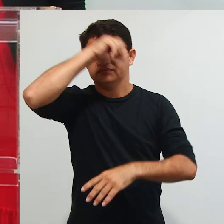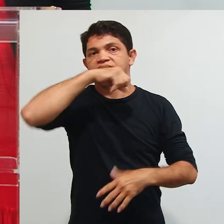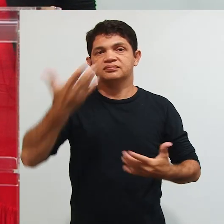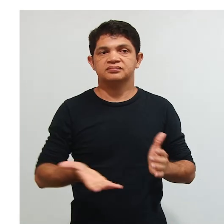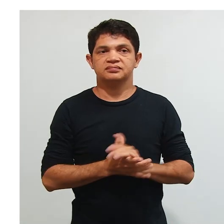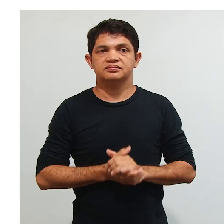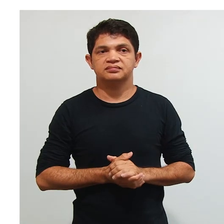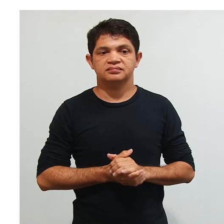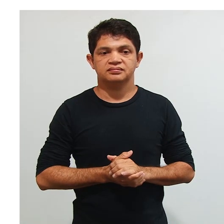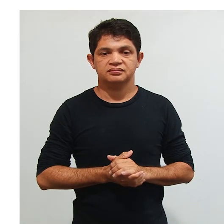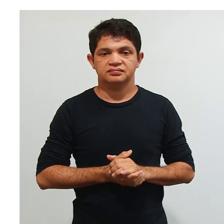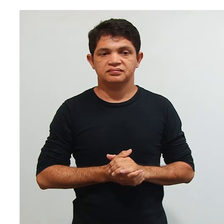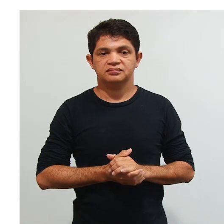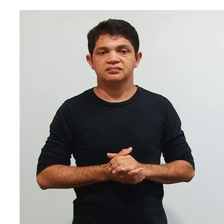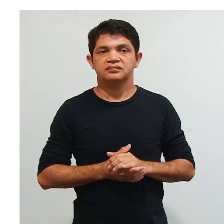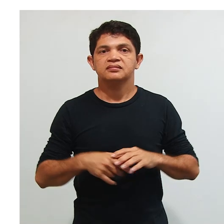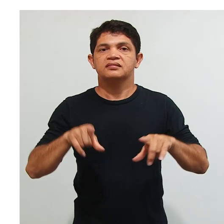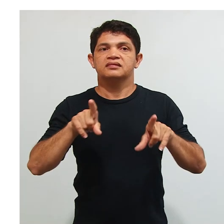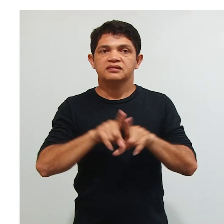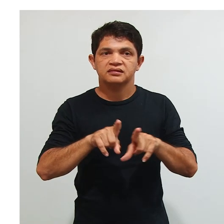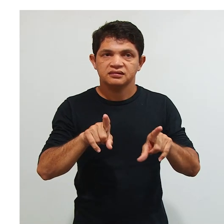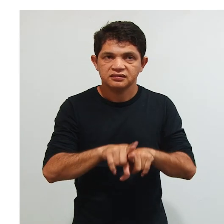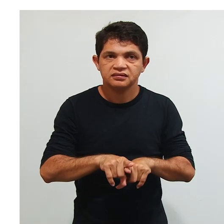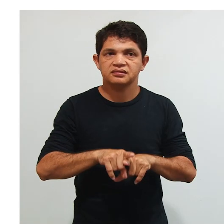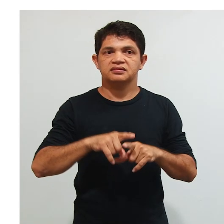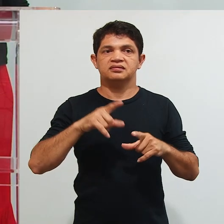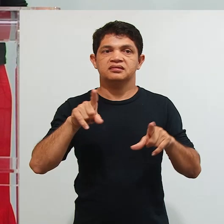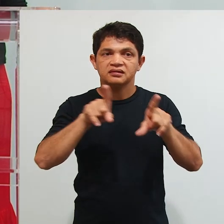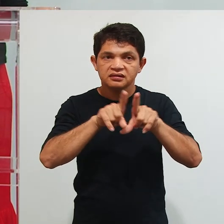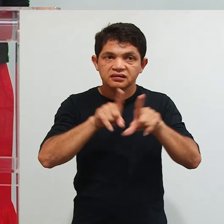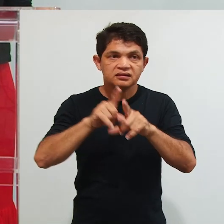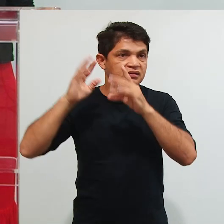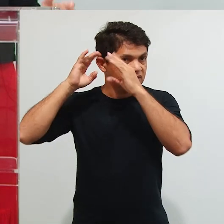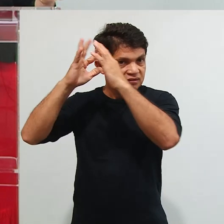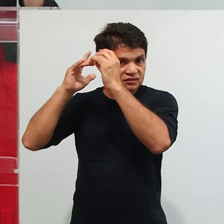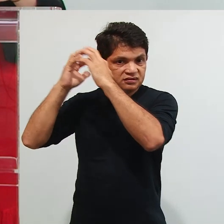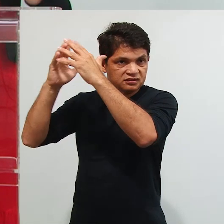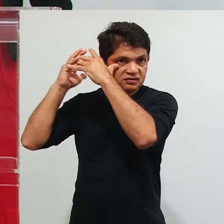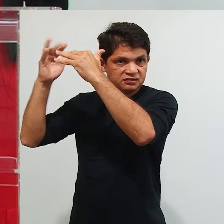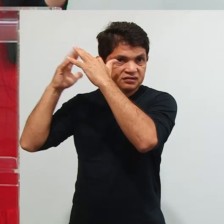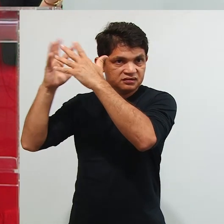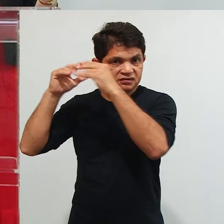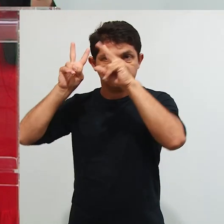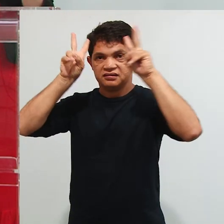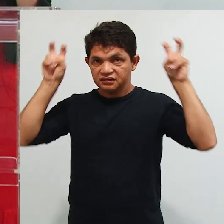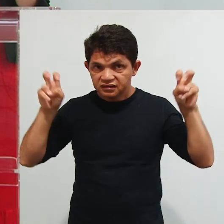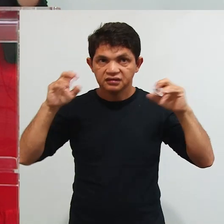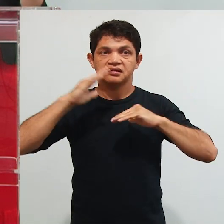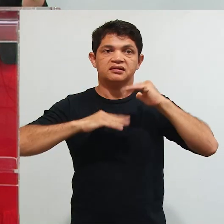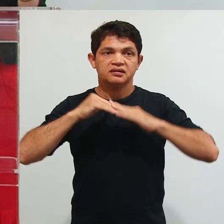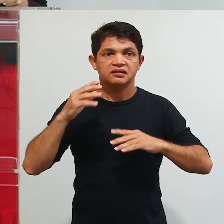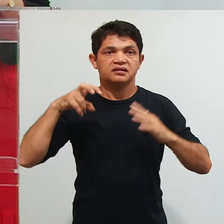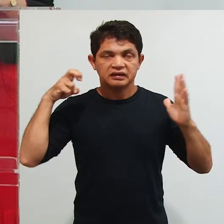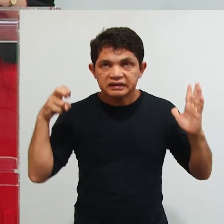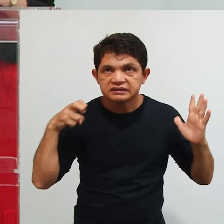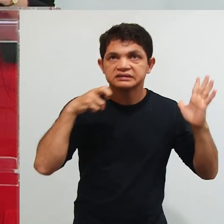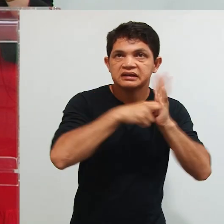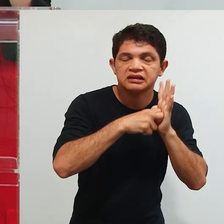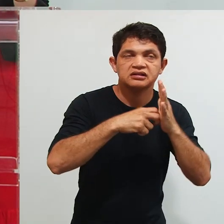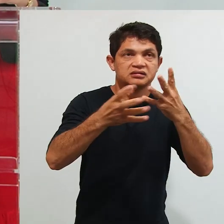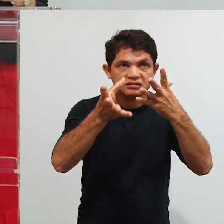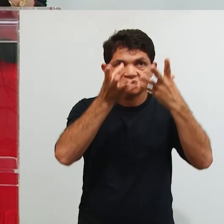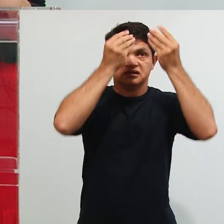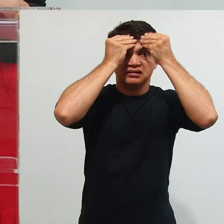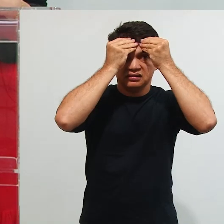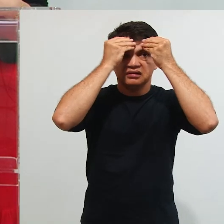né, e as questões neurológicas, como eu disse, né, por exemplo, um acidente que afetou o cérebro, né,